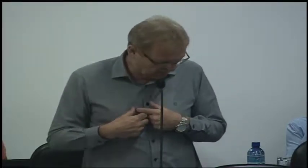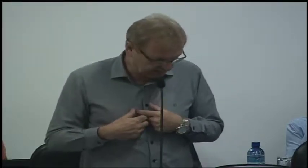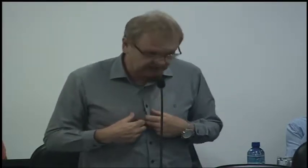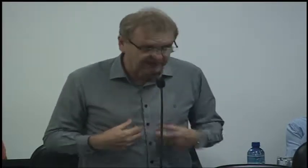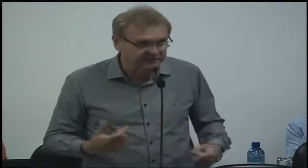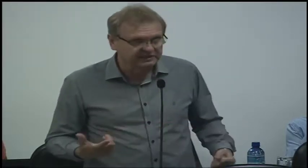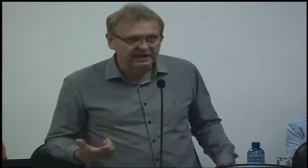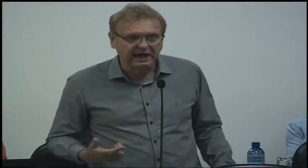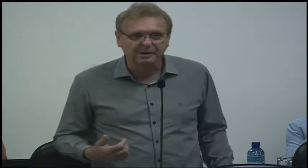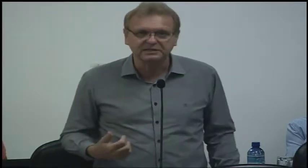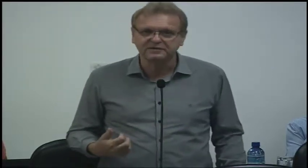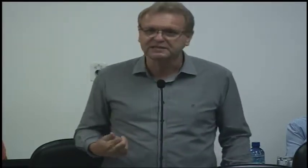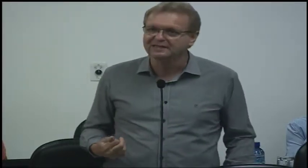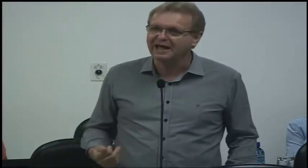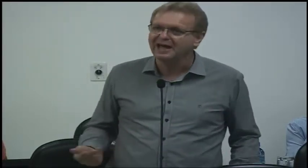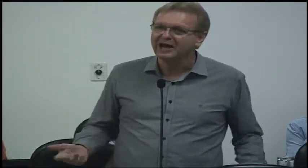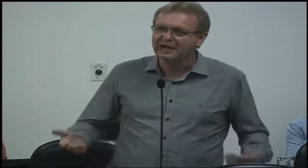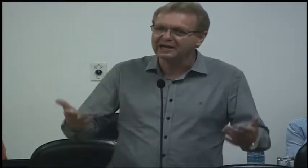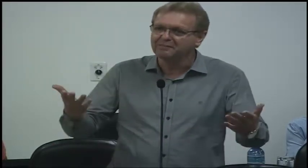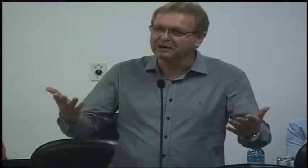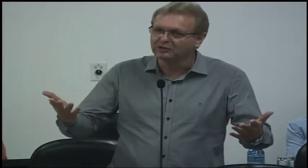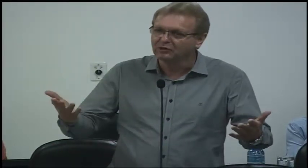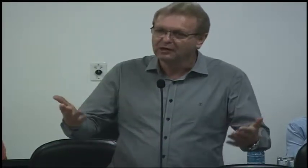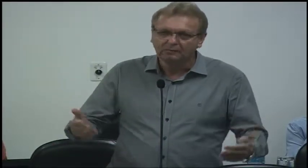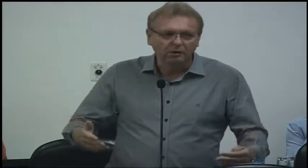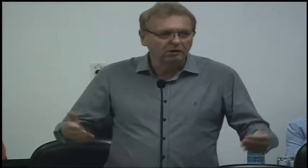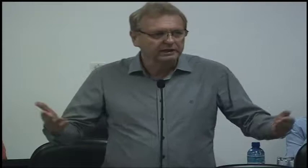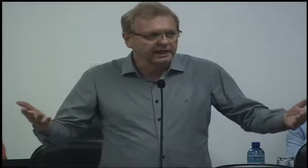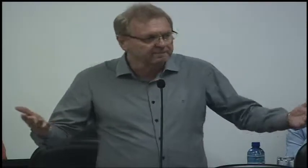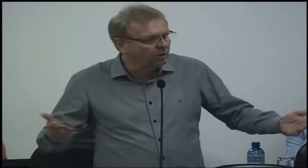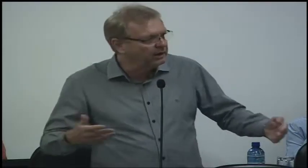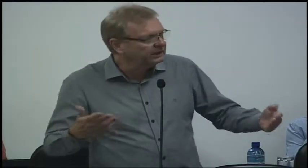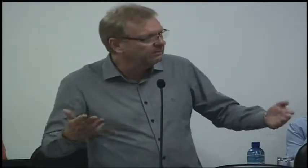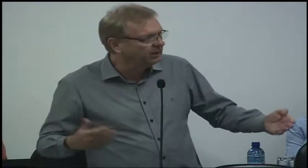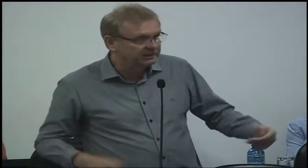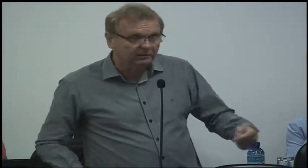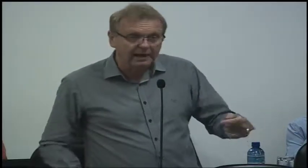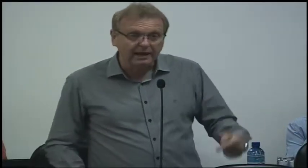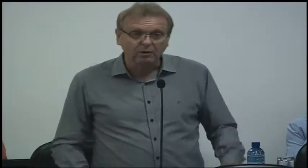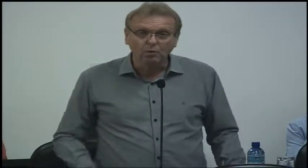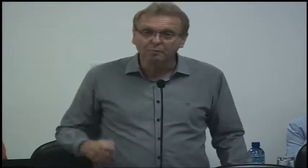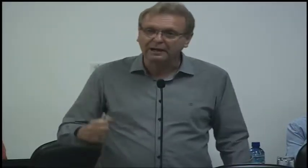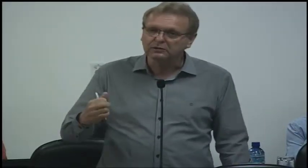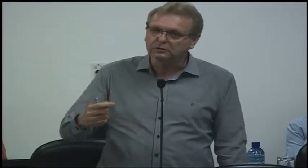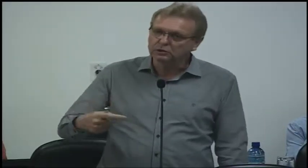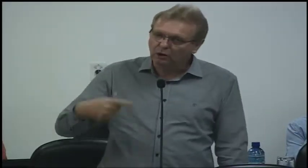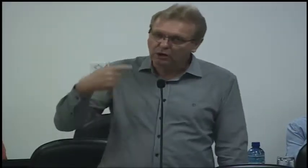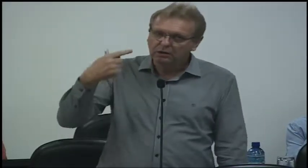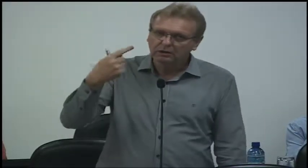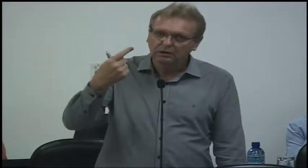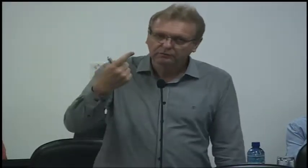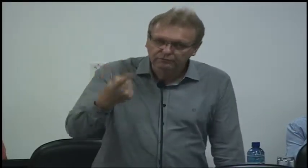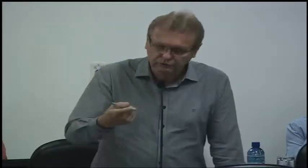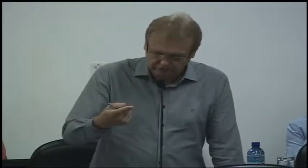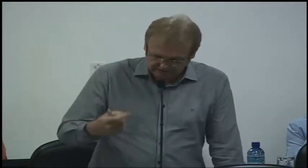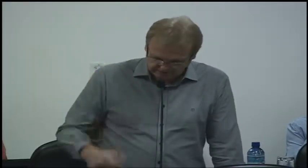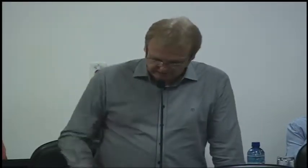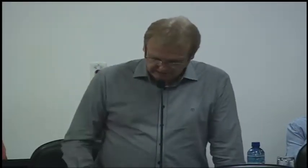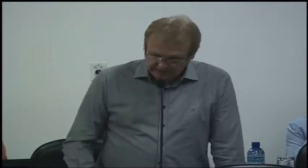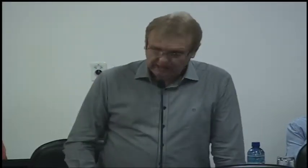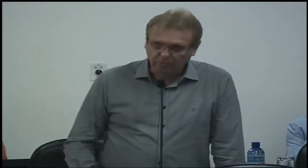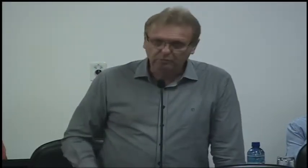com a pressa que a gente tem, acaba às vezes até reclamando. Pô, que demora, mas não é culpa do